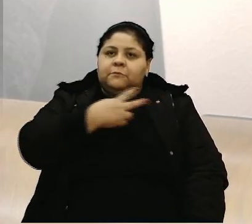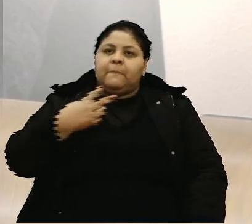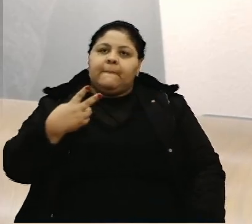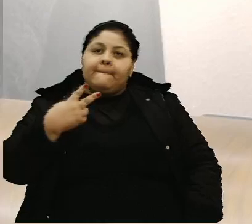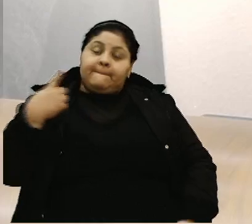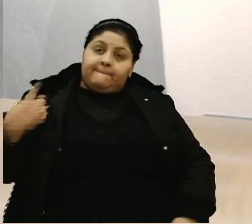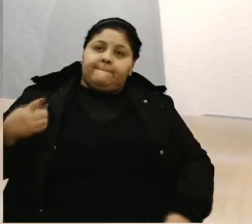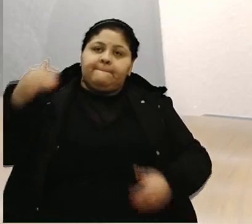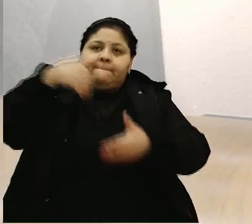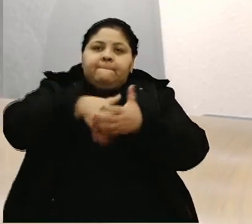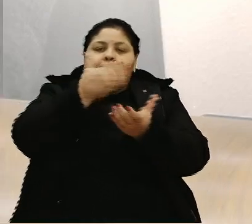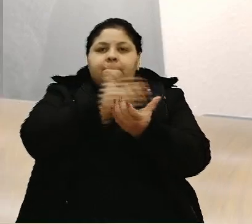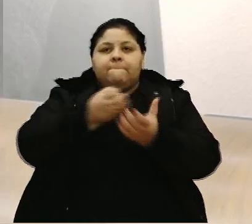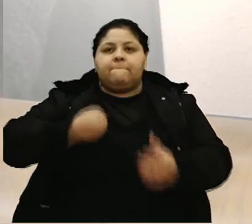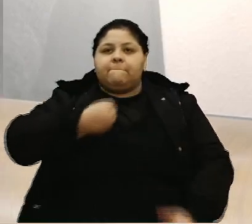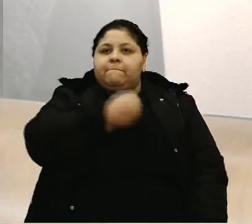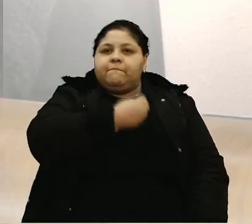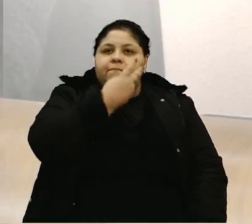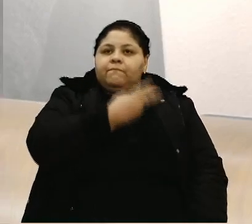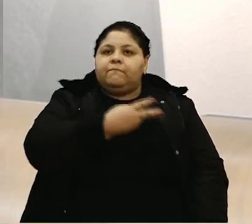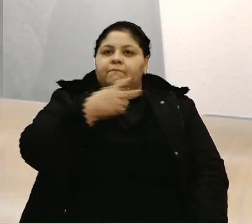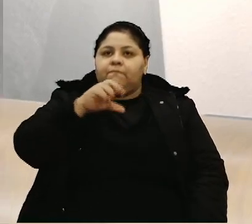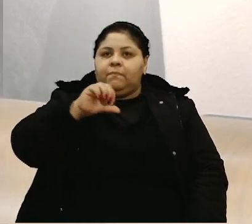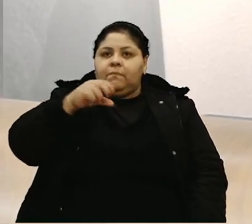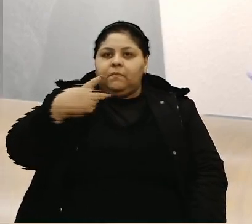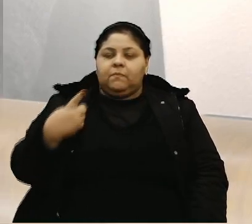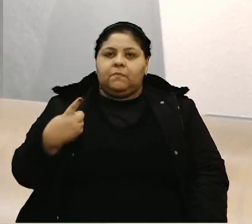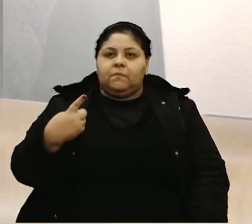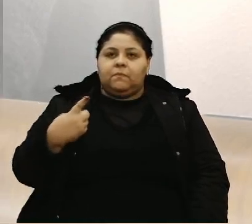54/2021, contido no processo número